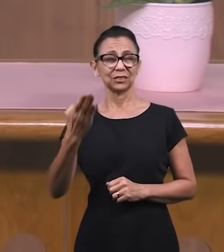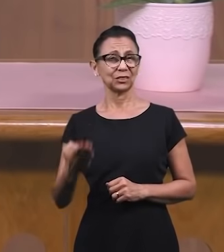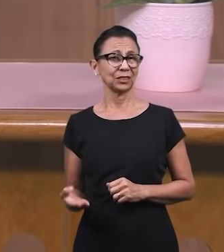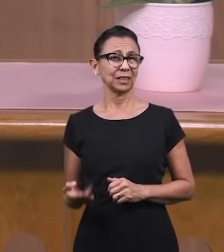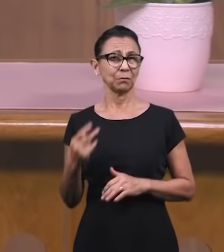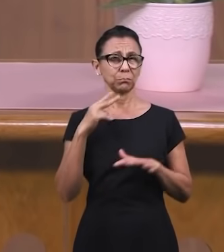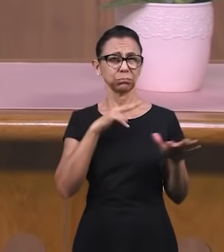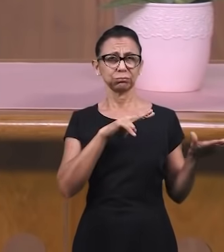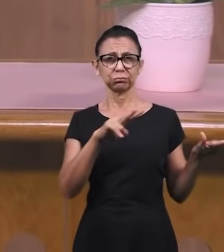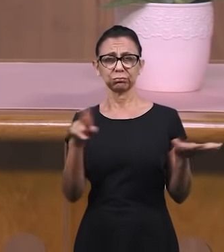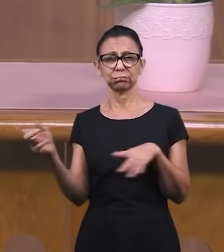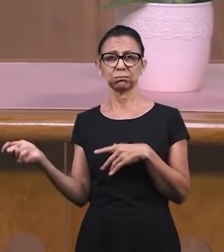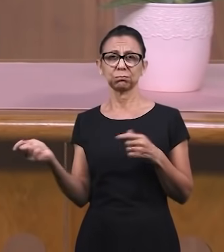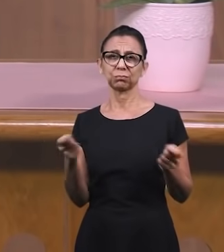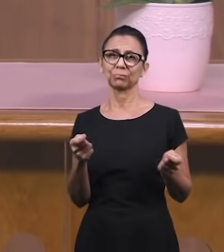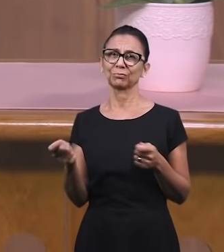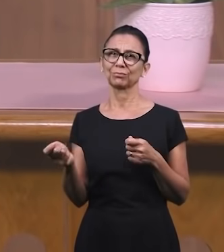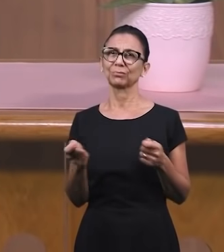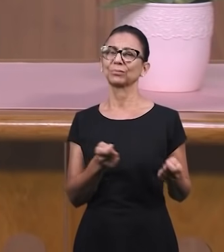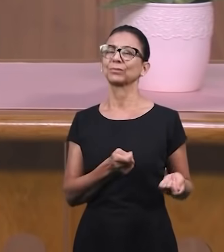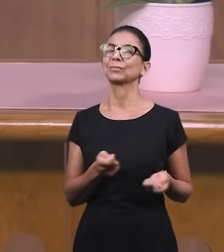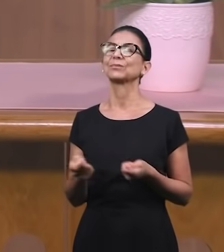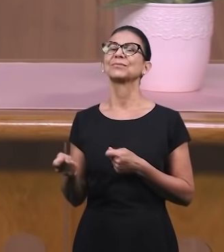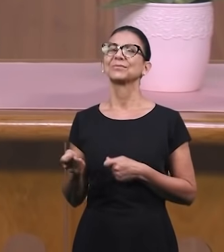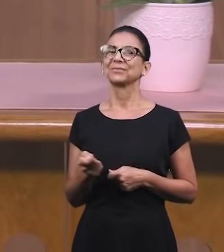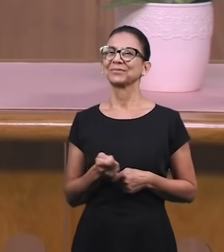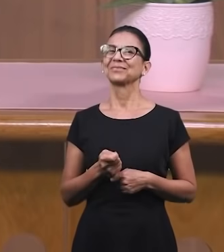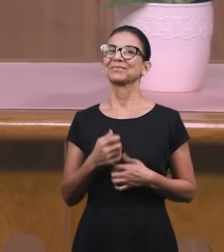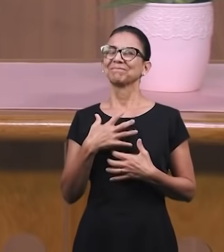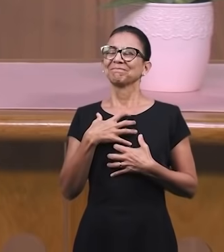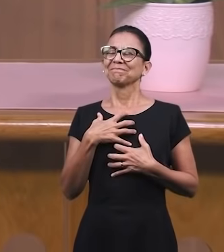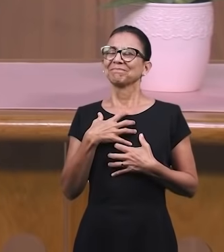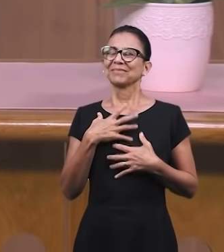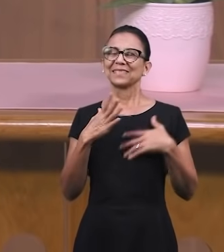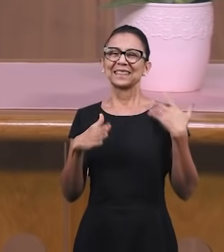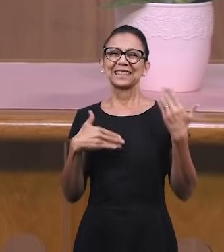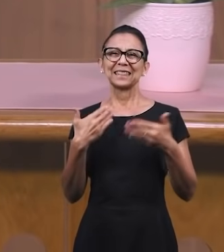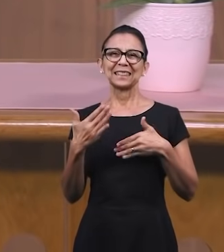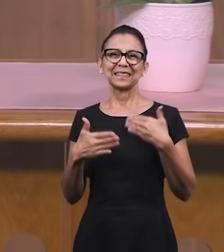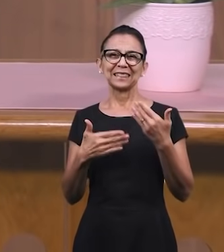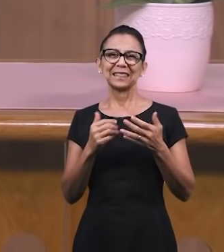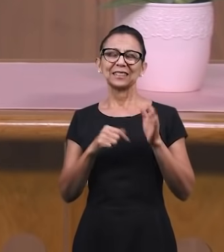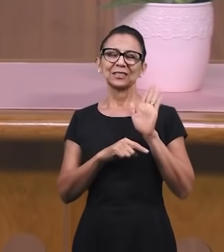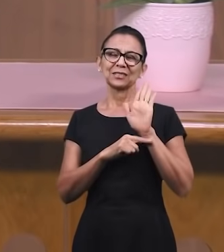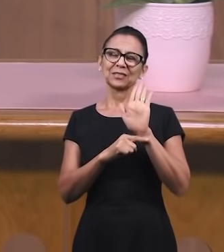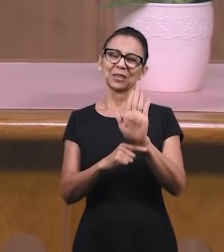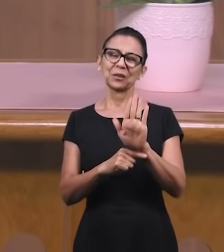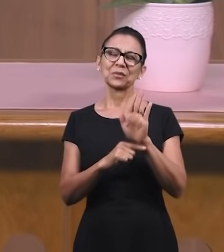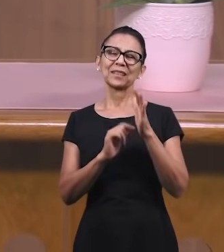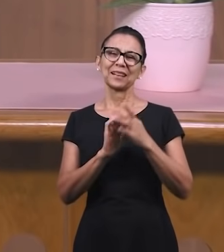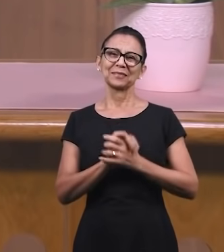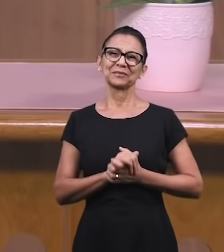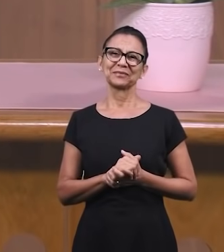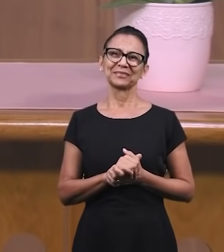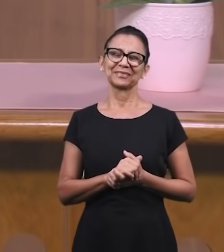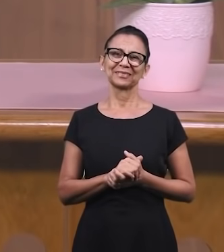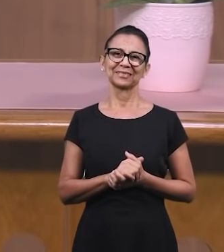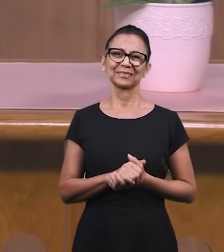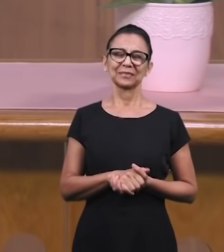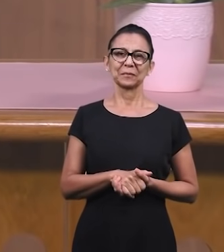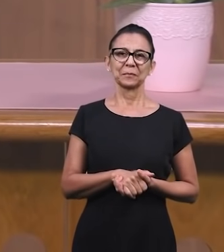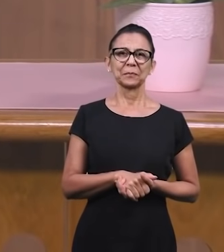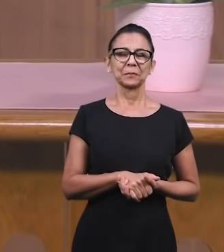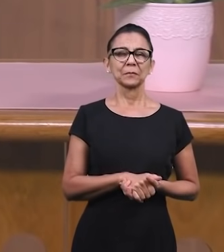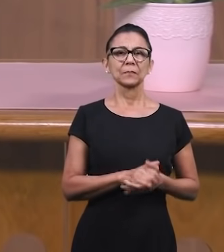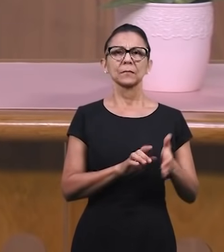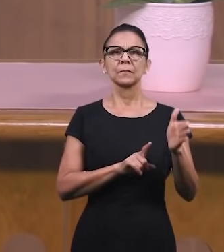dia, 7 dias por semana, esse serviço está funcionando. É uma alegria para nós atender a sua ligação e assistir a sua